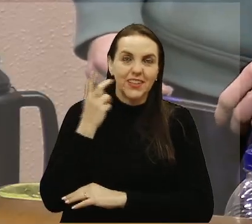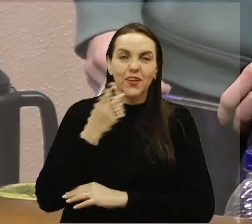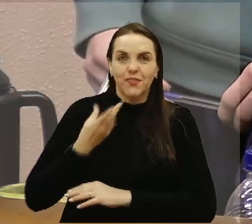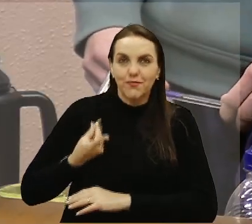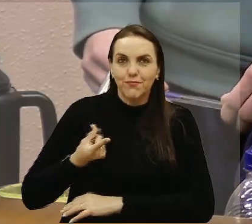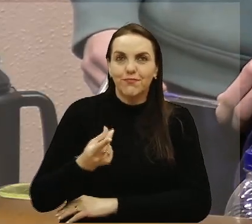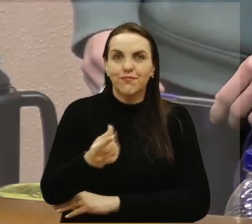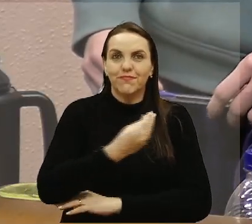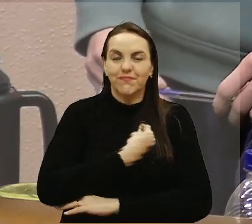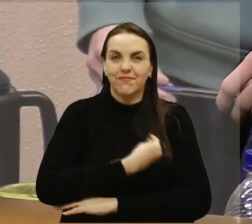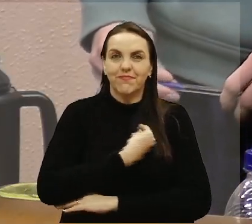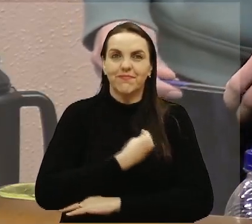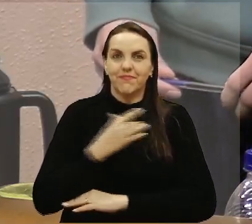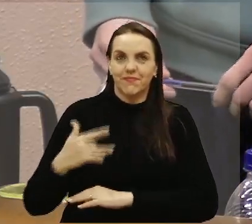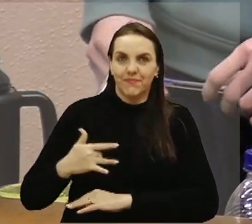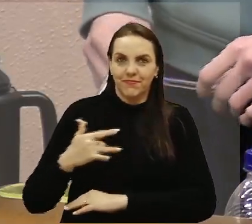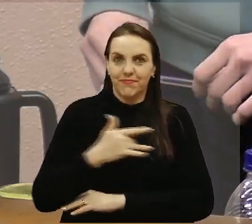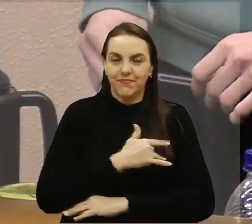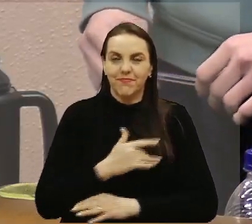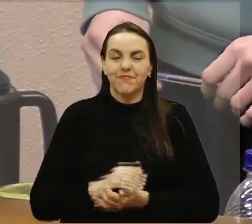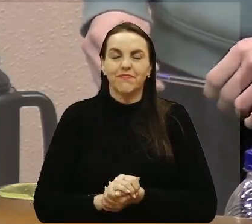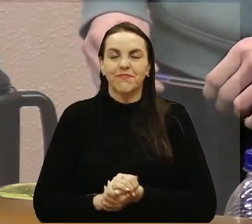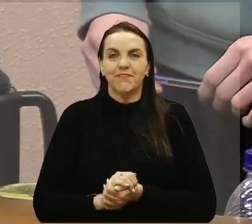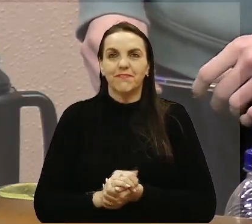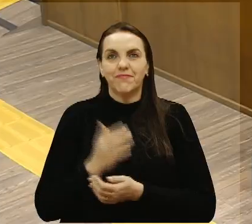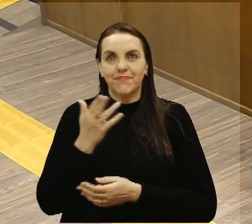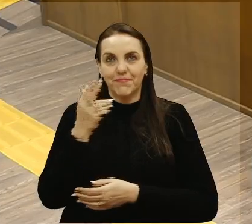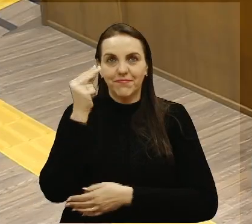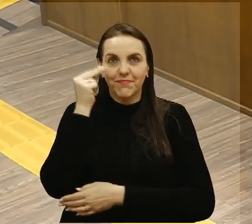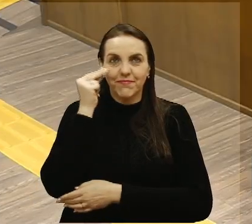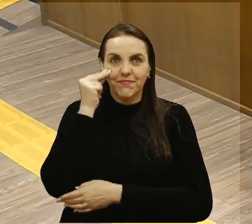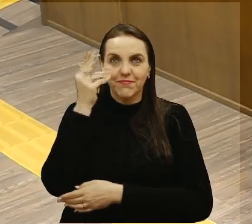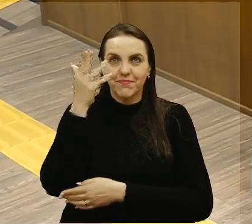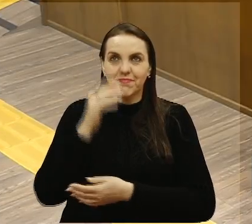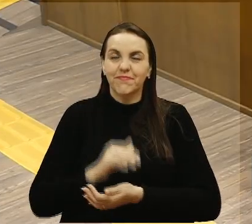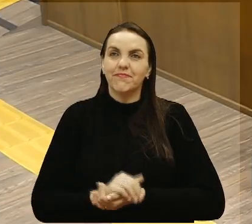longa, saúde. Com a palavra, vereador Cláudio Libardi.